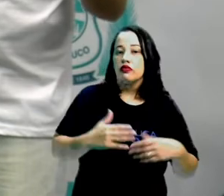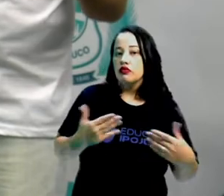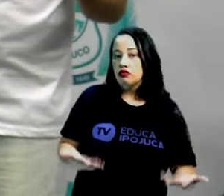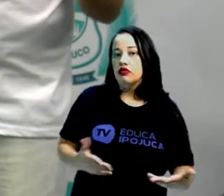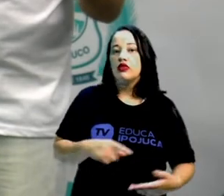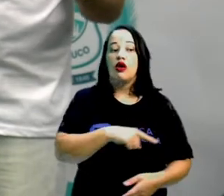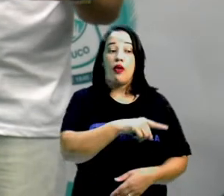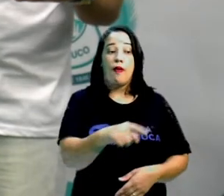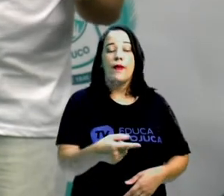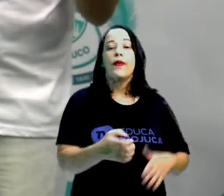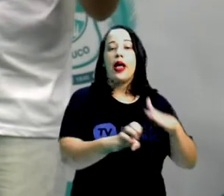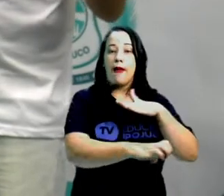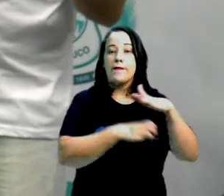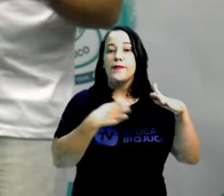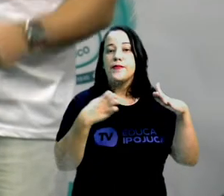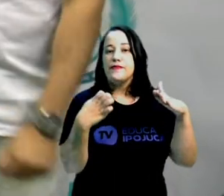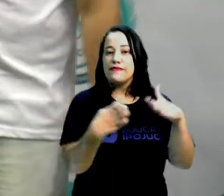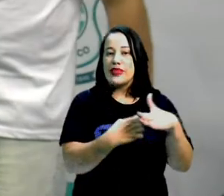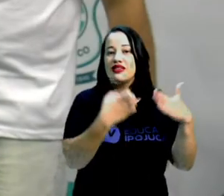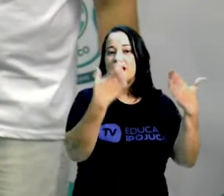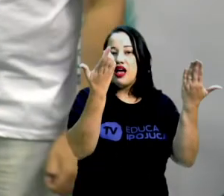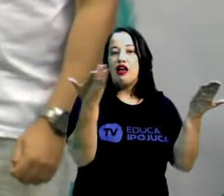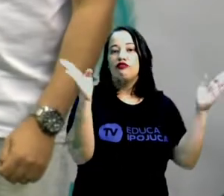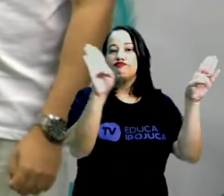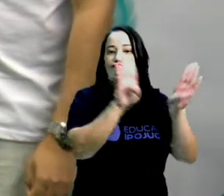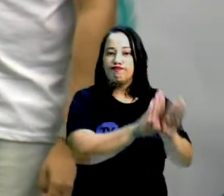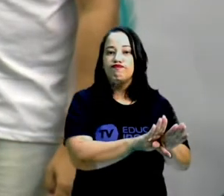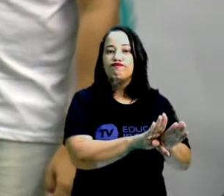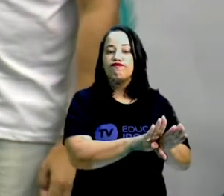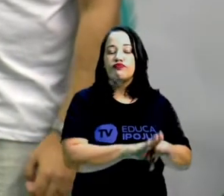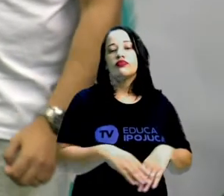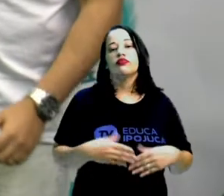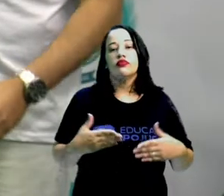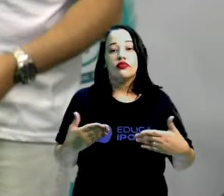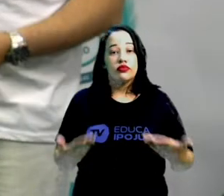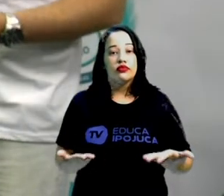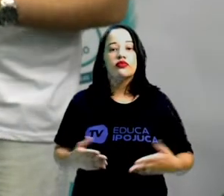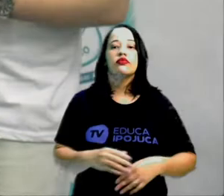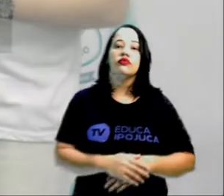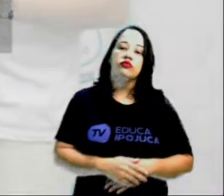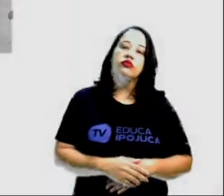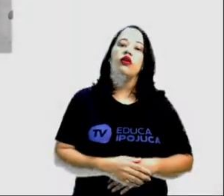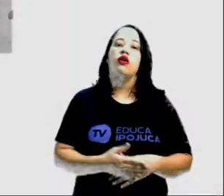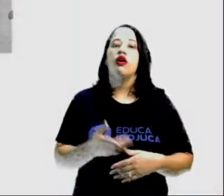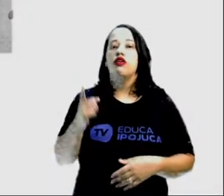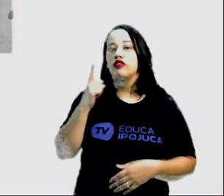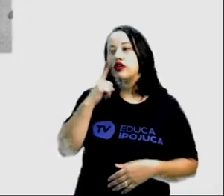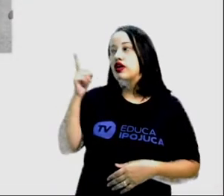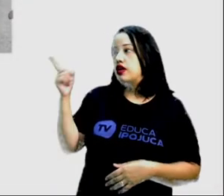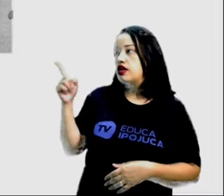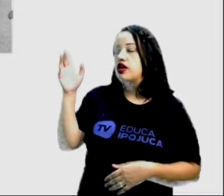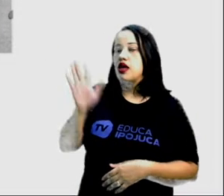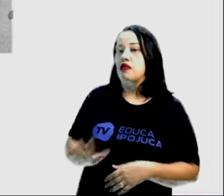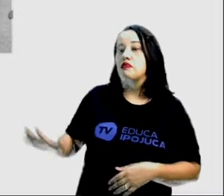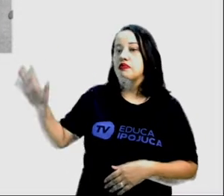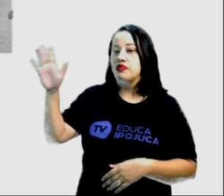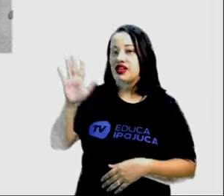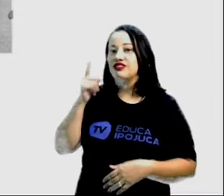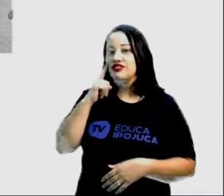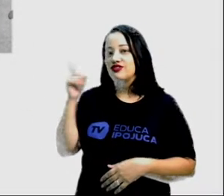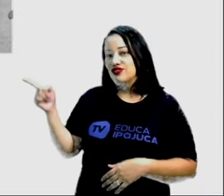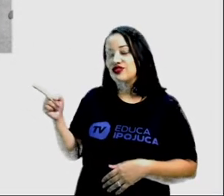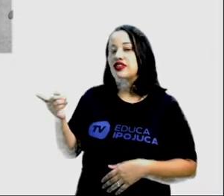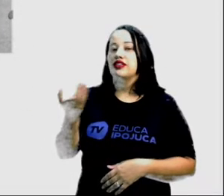várias empresas vão decretar falência. E aí temos aqui uma imagem, né, desse período de crise, justamente